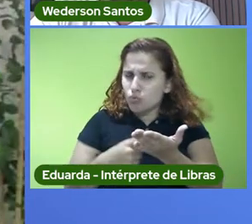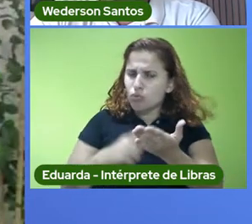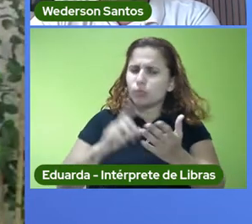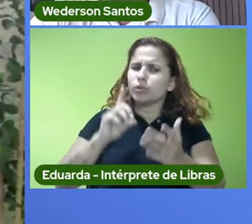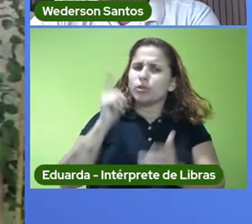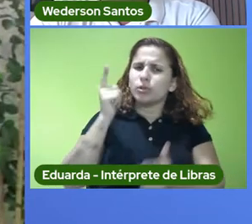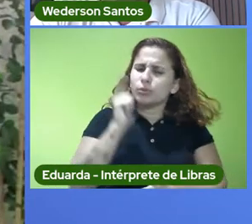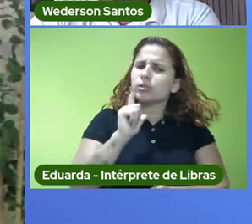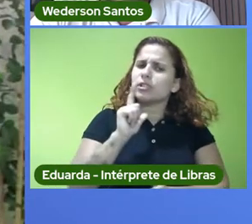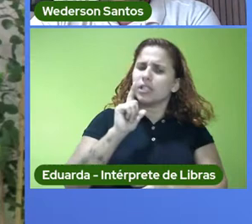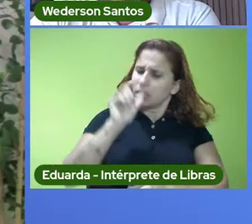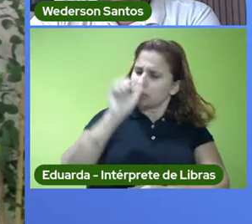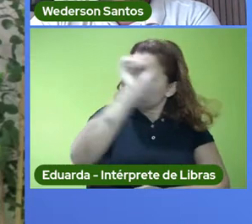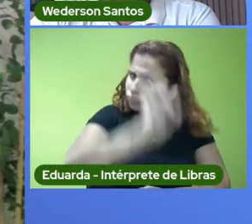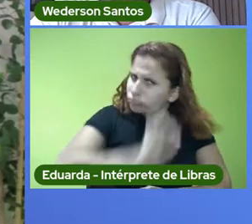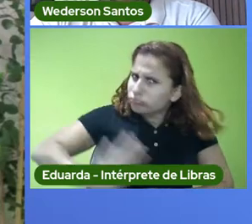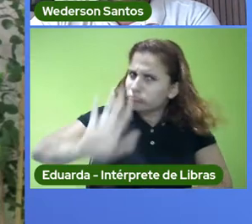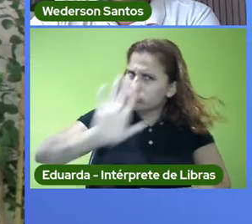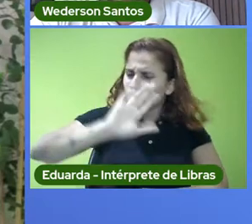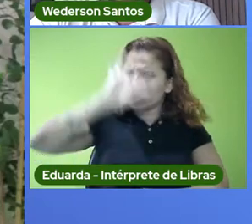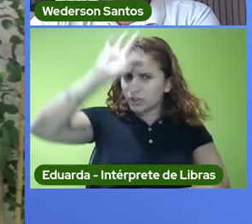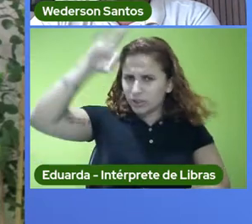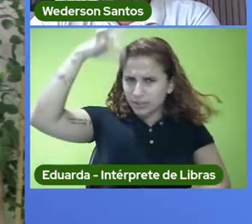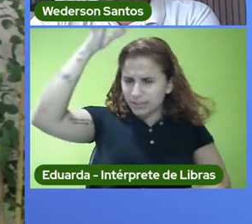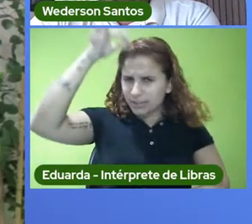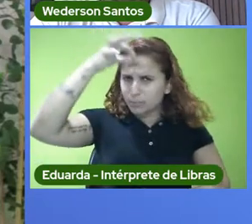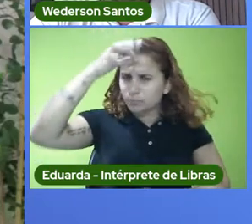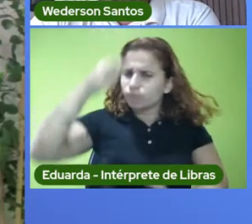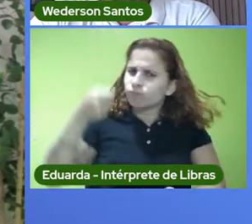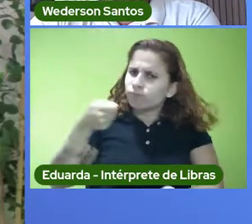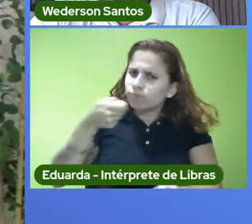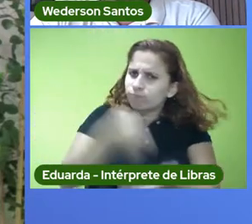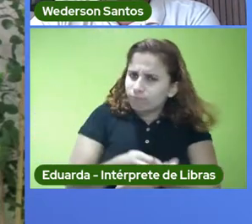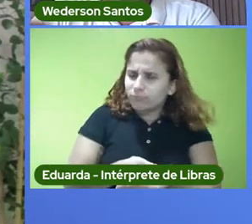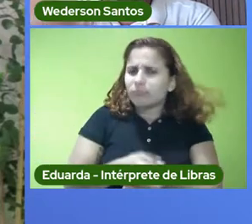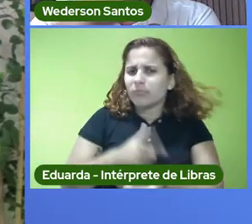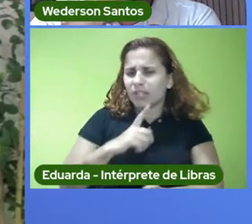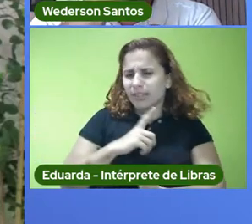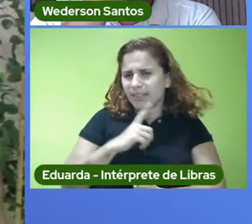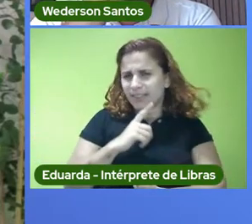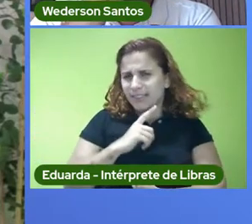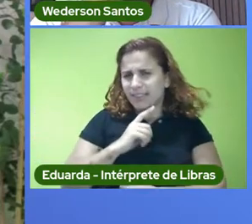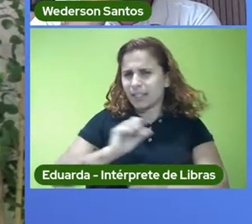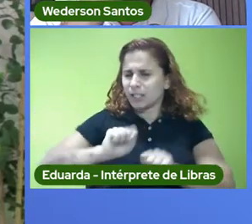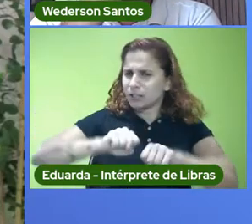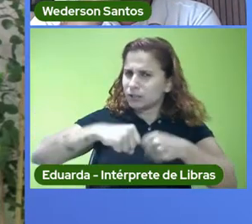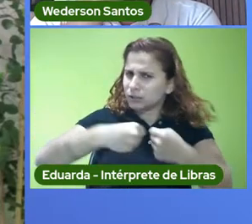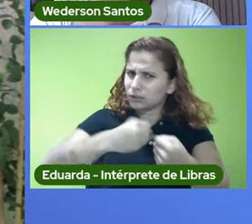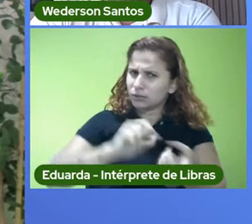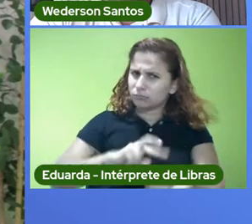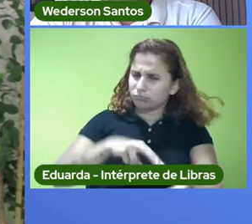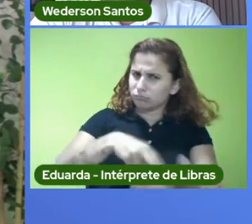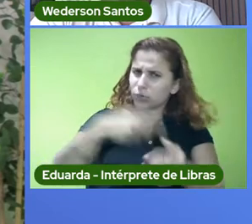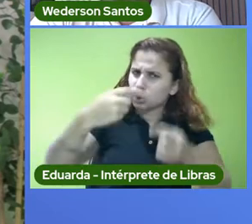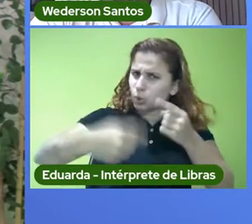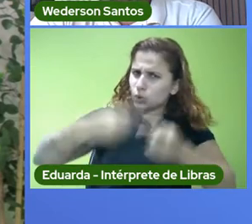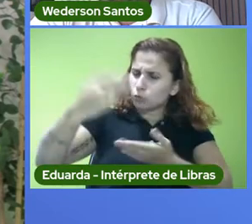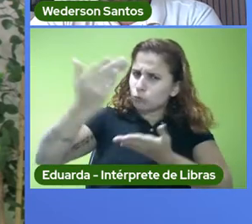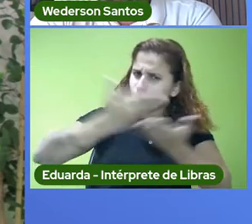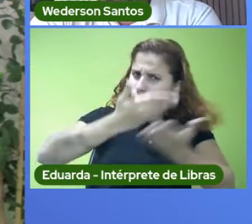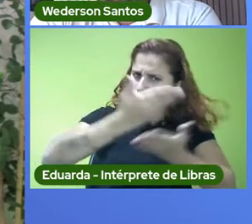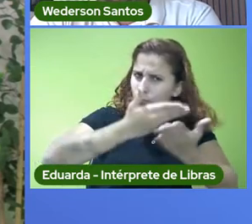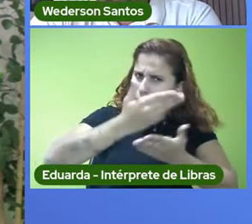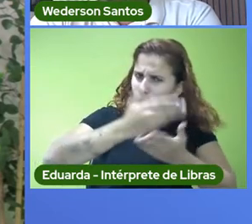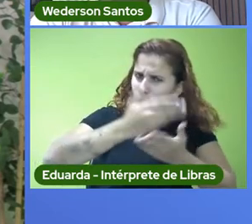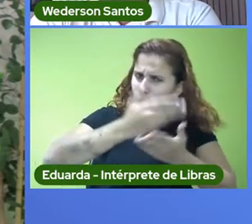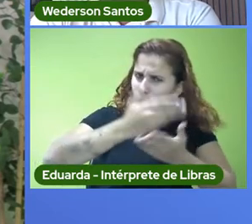a gente, de fato, levar a cabo aí essa discussão e garantir o que a gente quer como objetivo final aí,